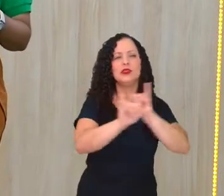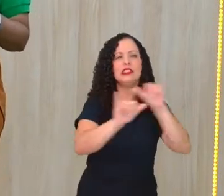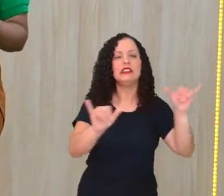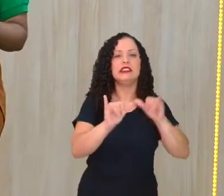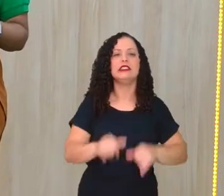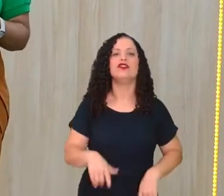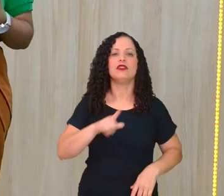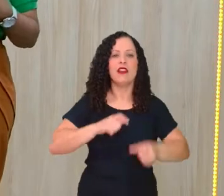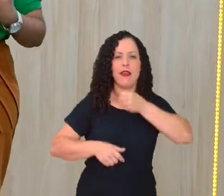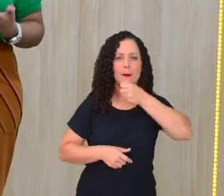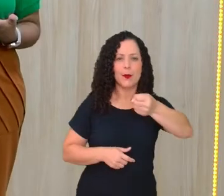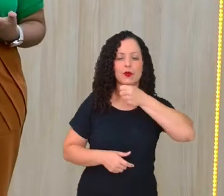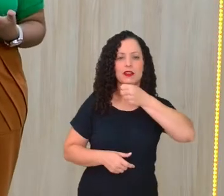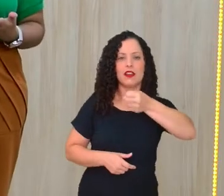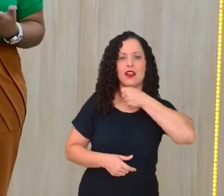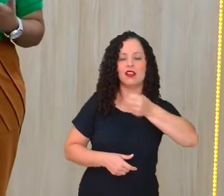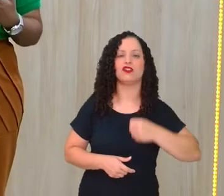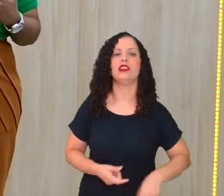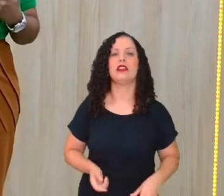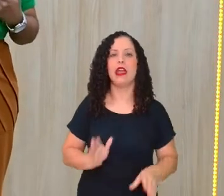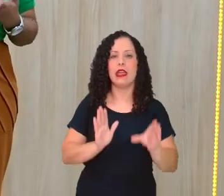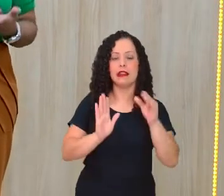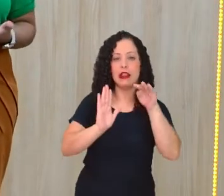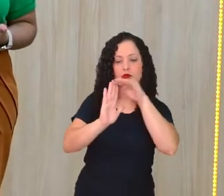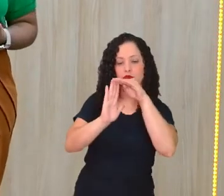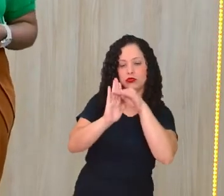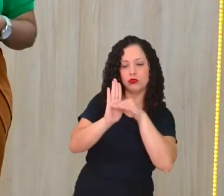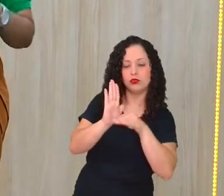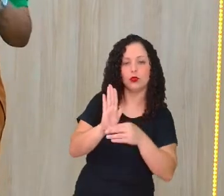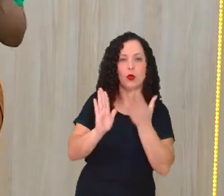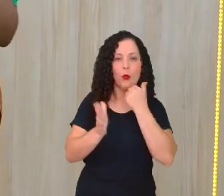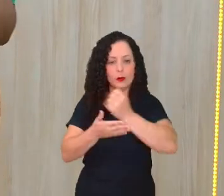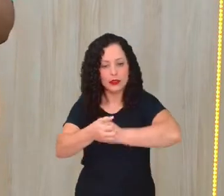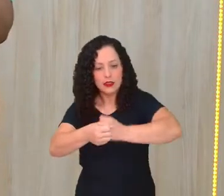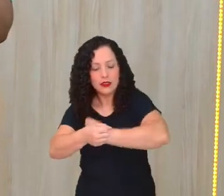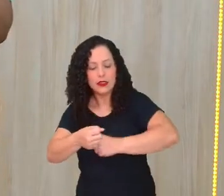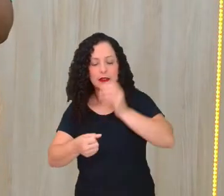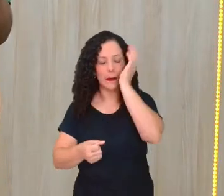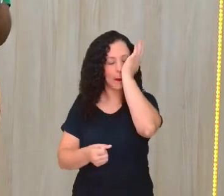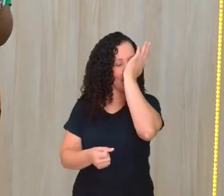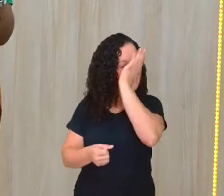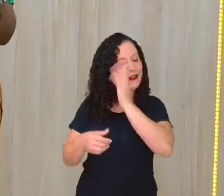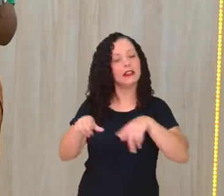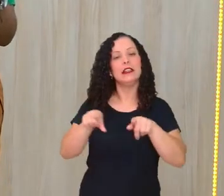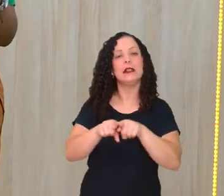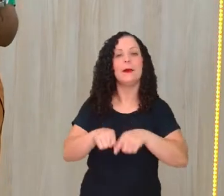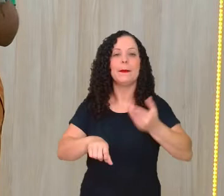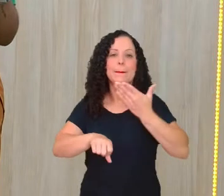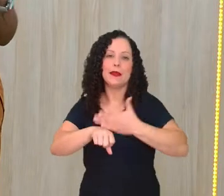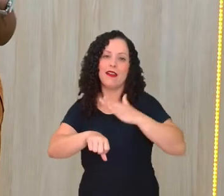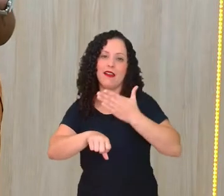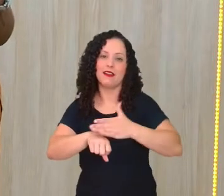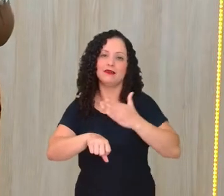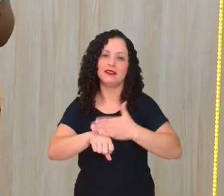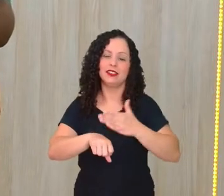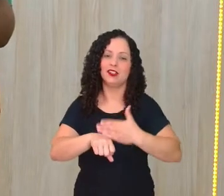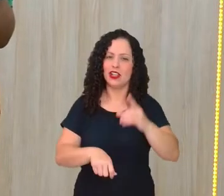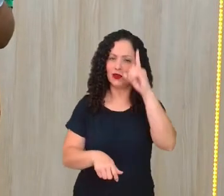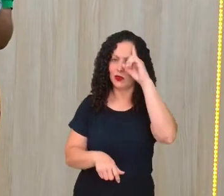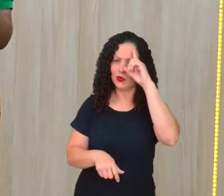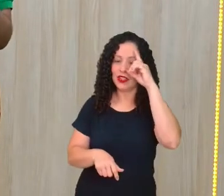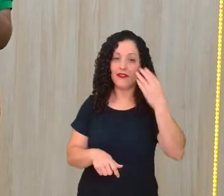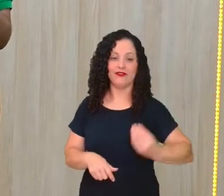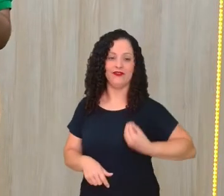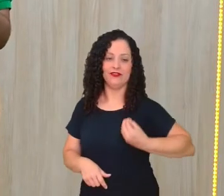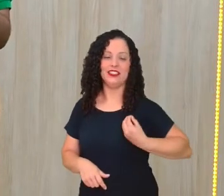reportagens, receitas de comida, bula de remédio, coisas que são práticas para o nosso dia a dia e para a nossa